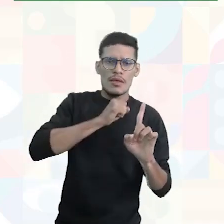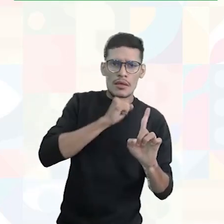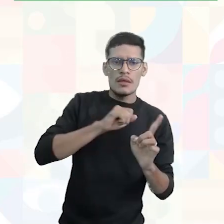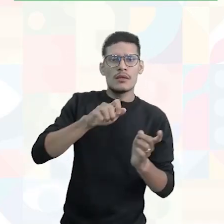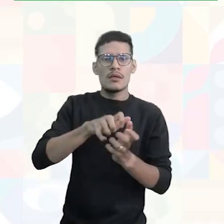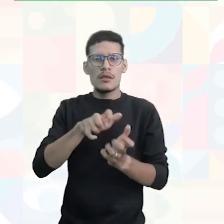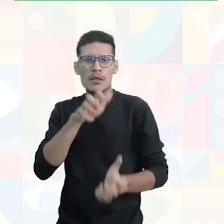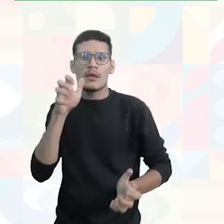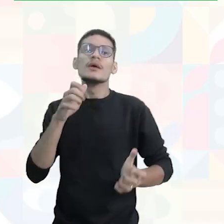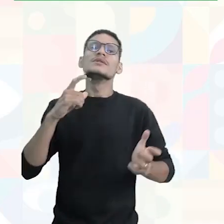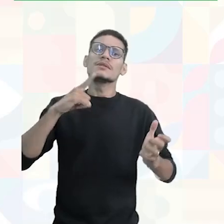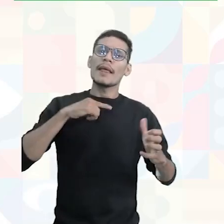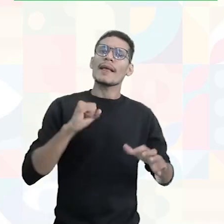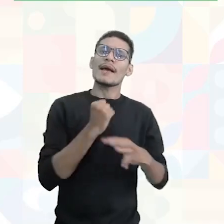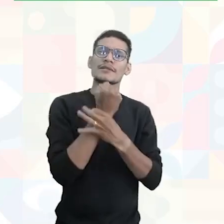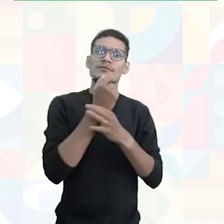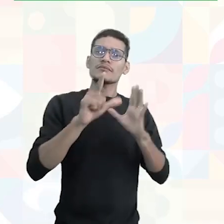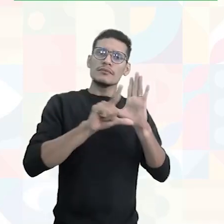da Lei